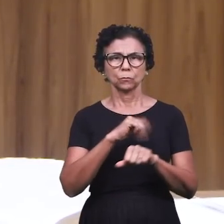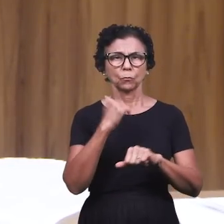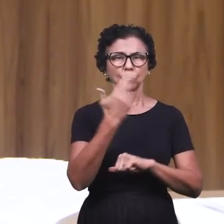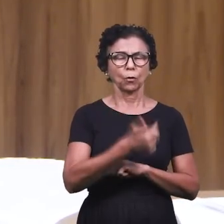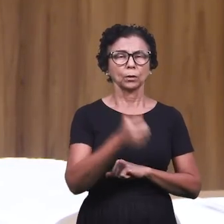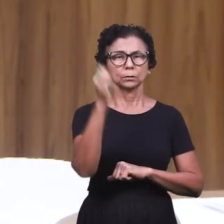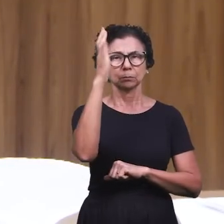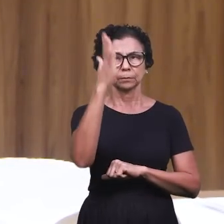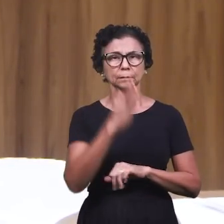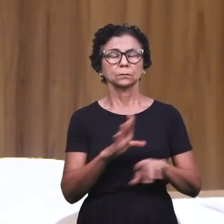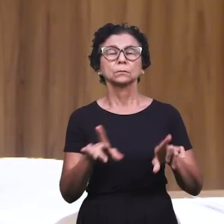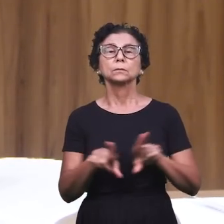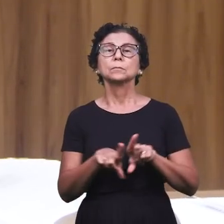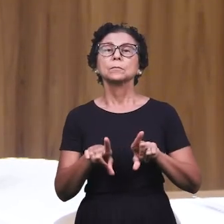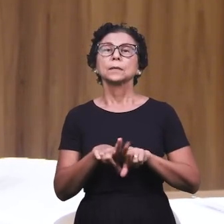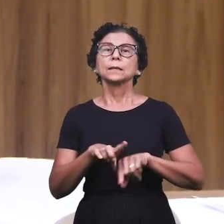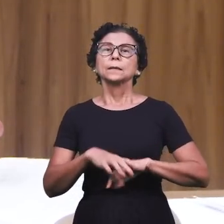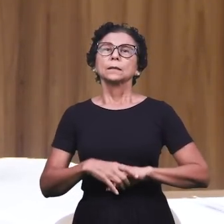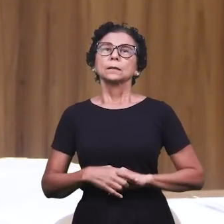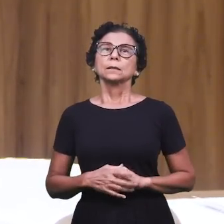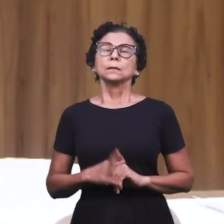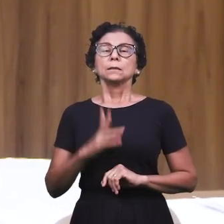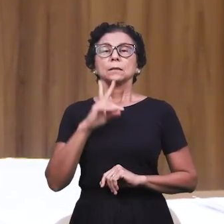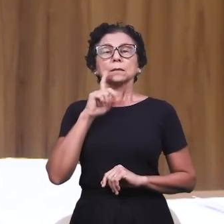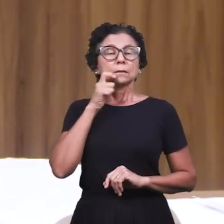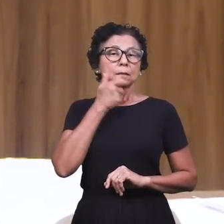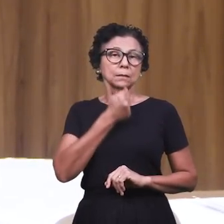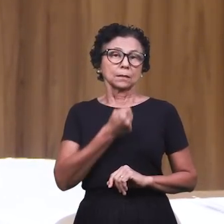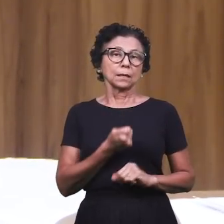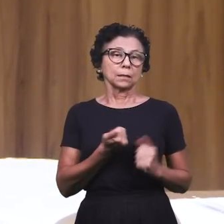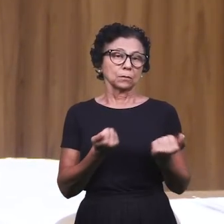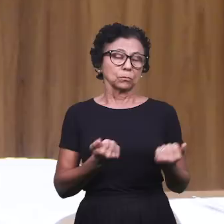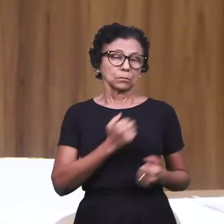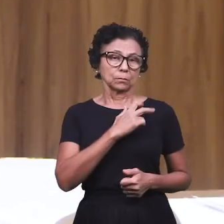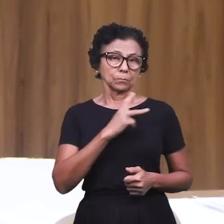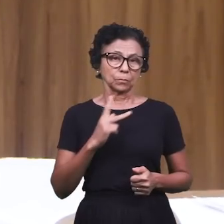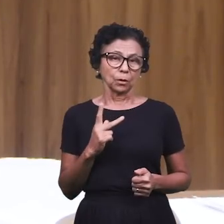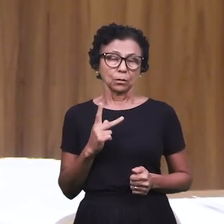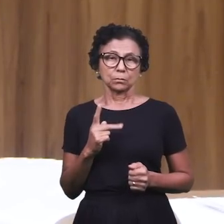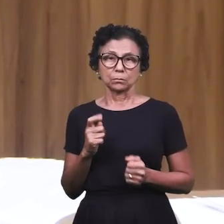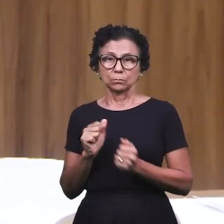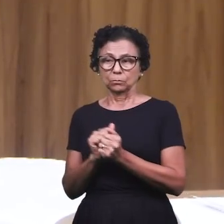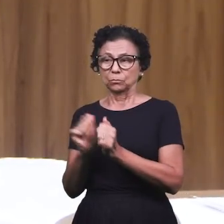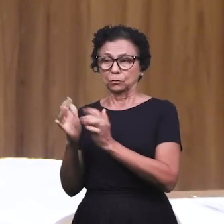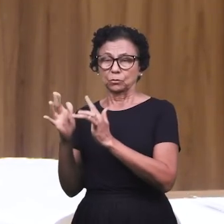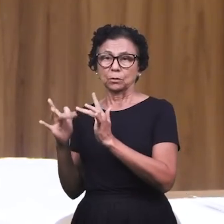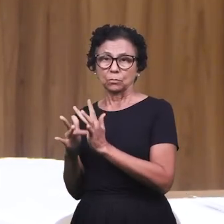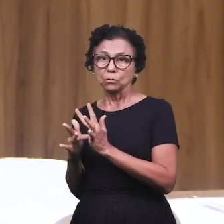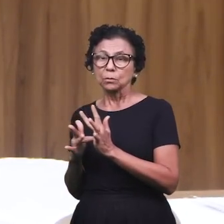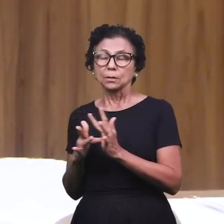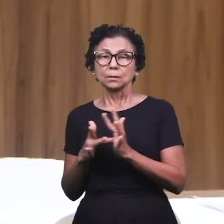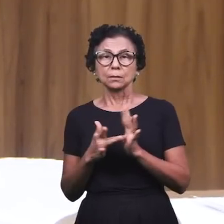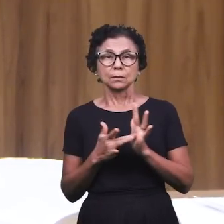do Brasil. E essa ceia que os discípulos, os apóstolos faziam com Jesus aqui,